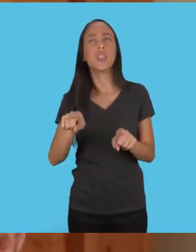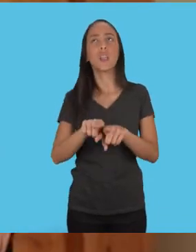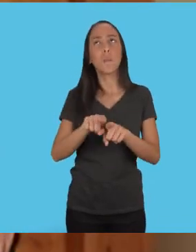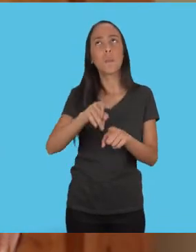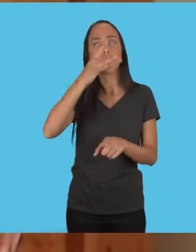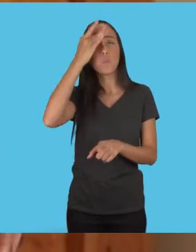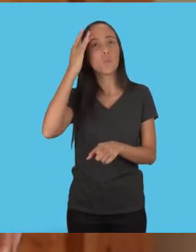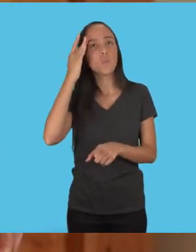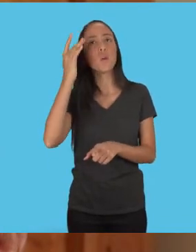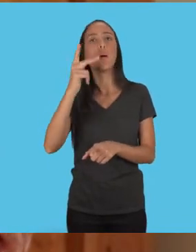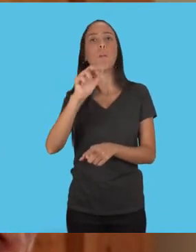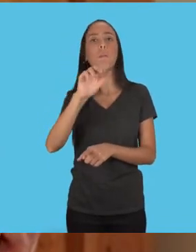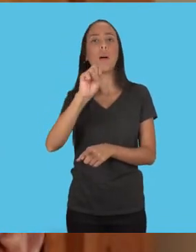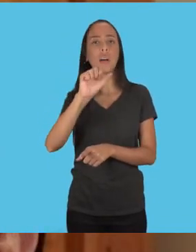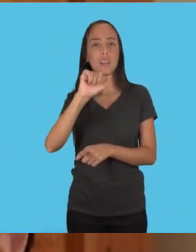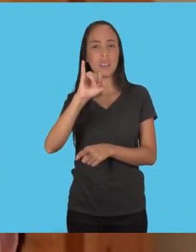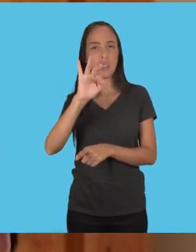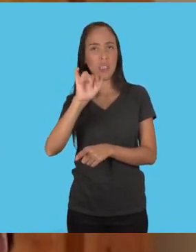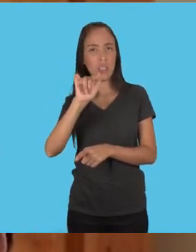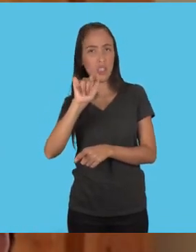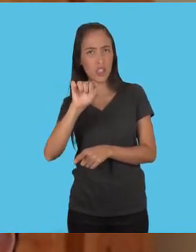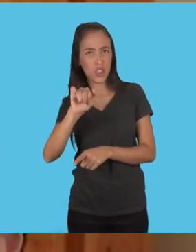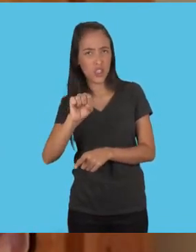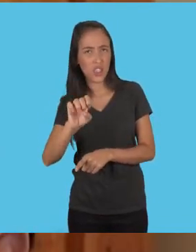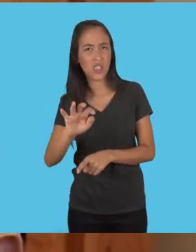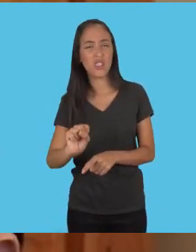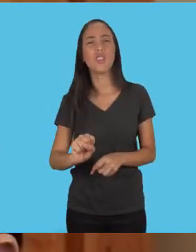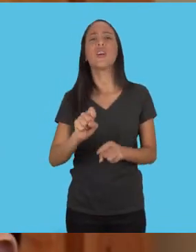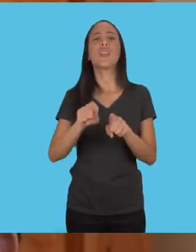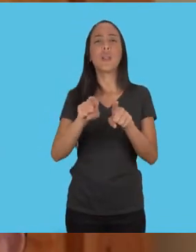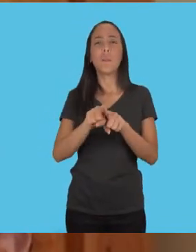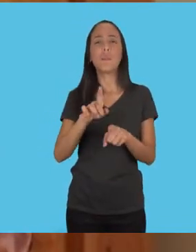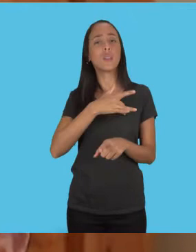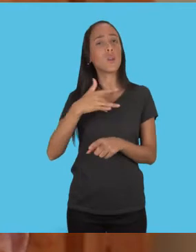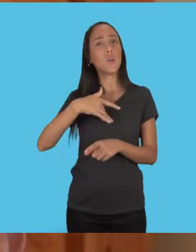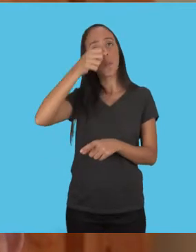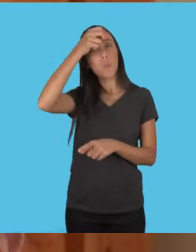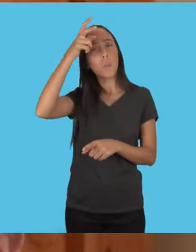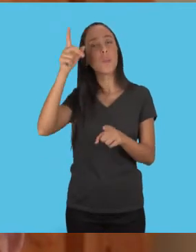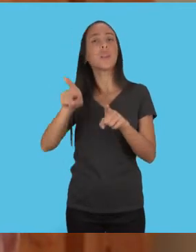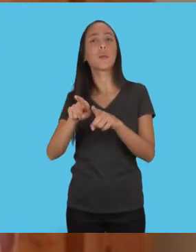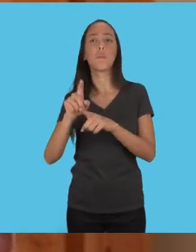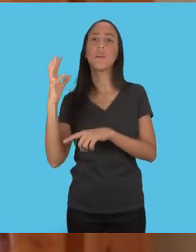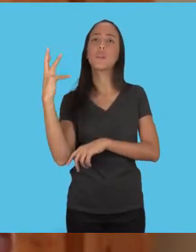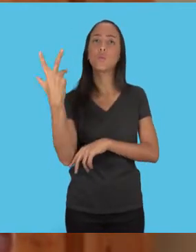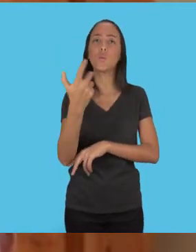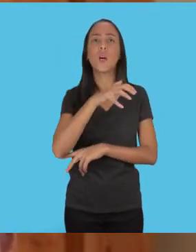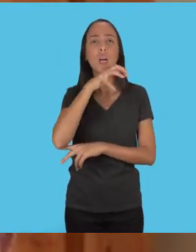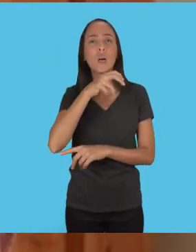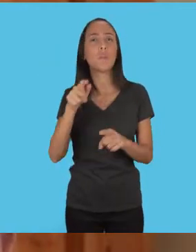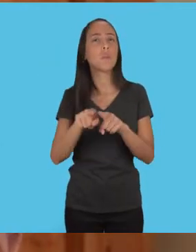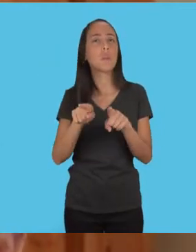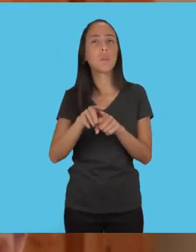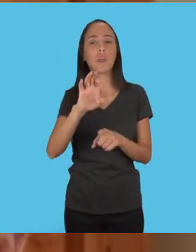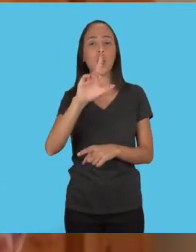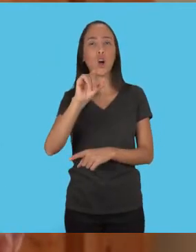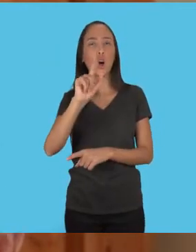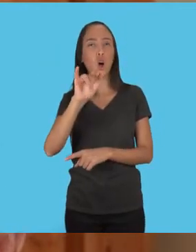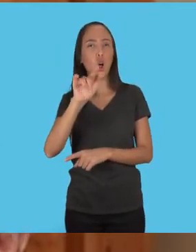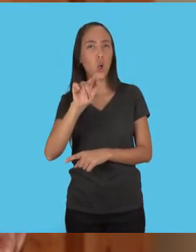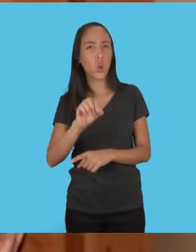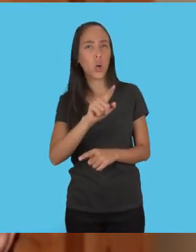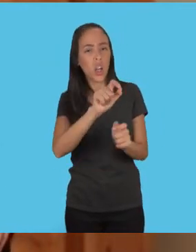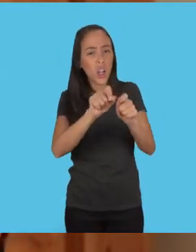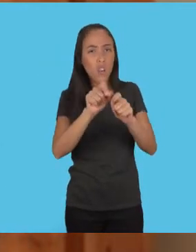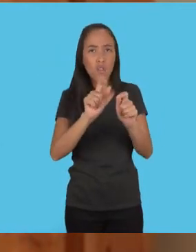tinha gente assim, mais especializada em saúde pública, e tinha zoólogo, e tinha ecólogo. Então ele criou um grupo multidisciplinar,